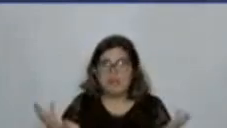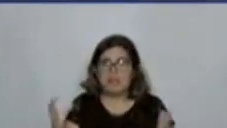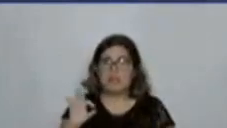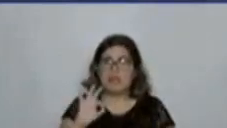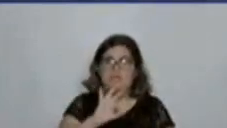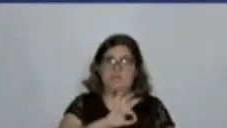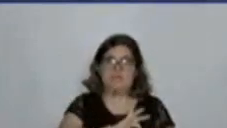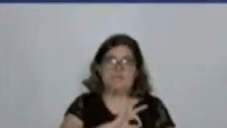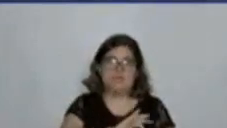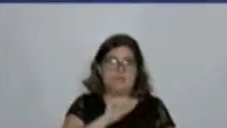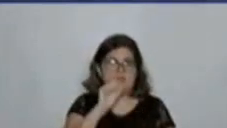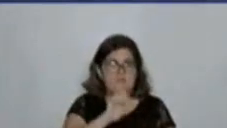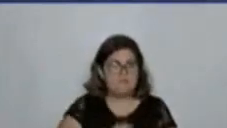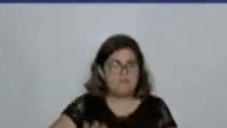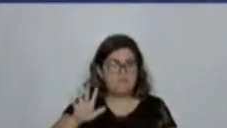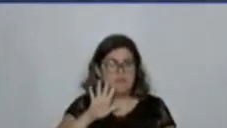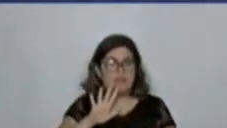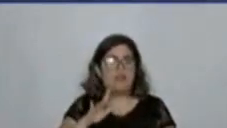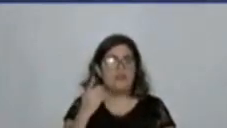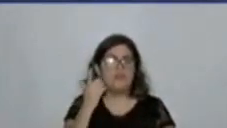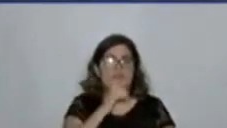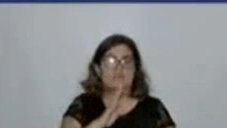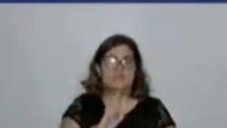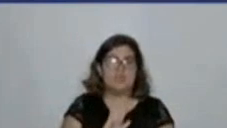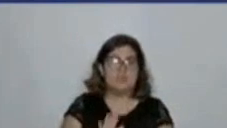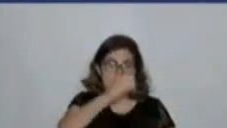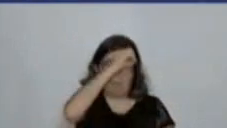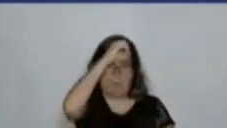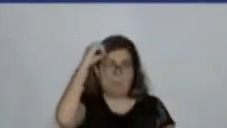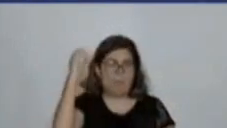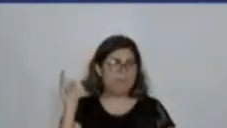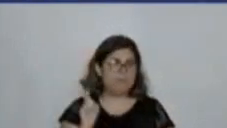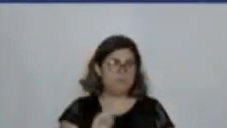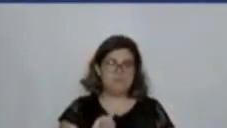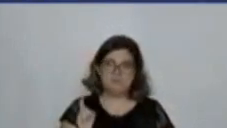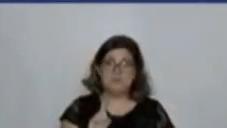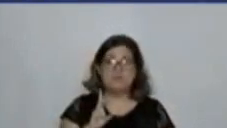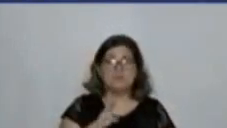Federal para auxiliar uma investigação,